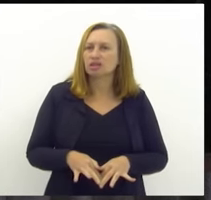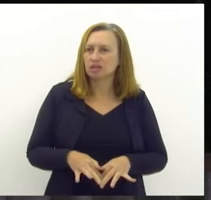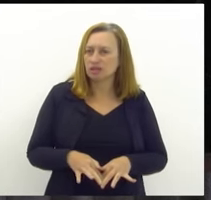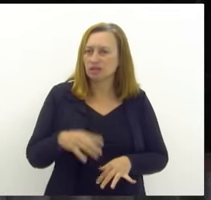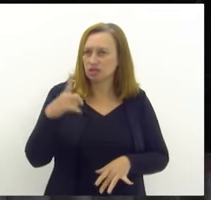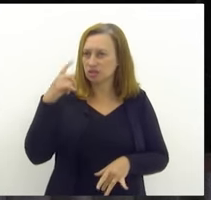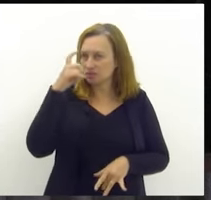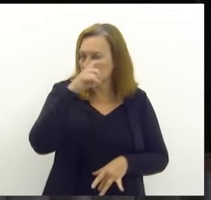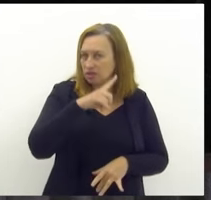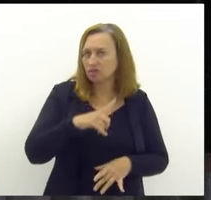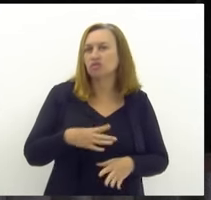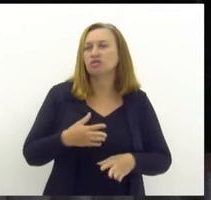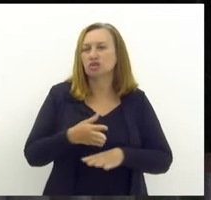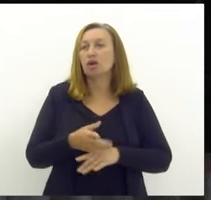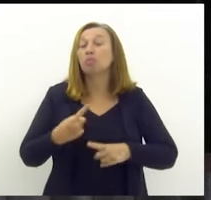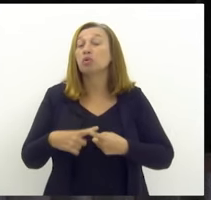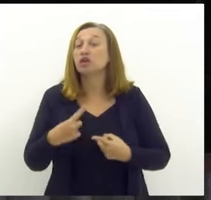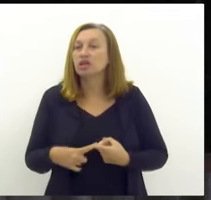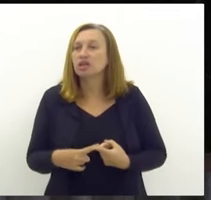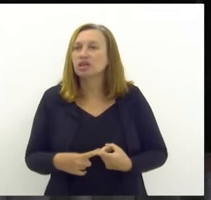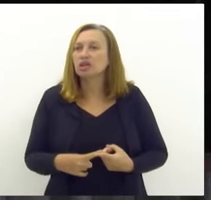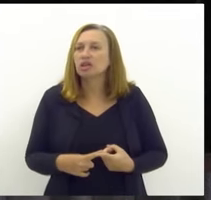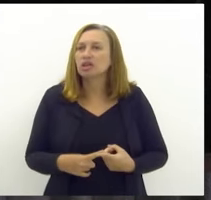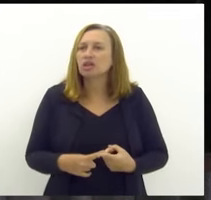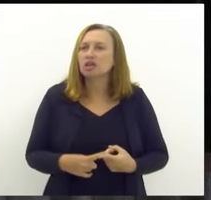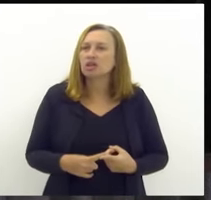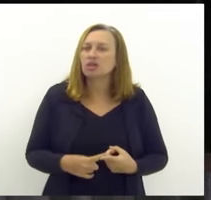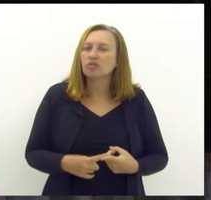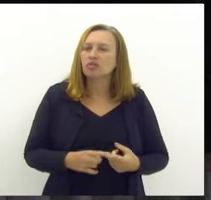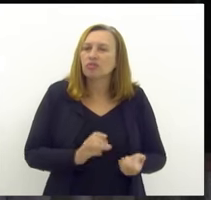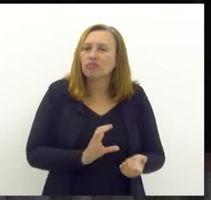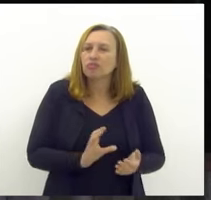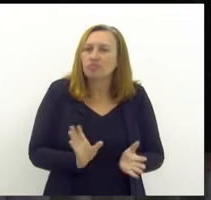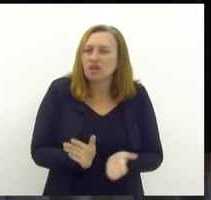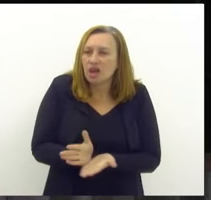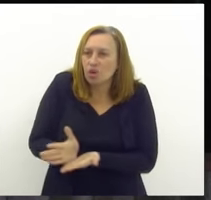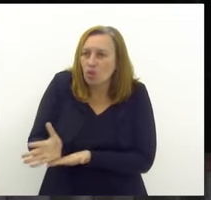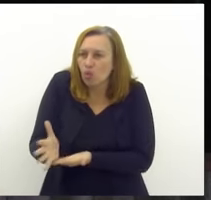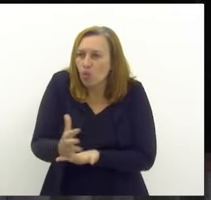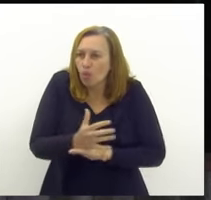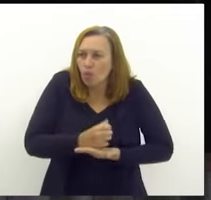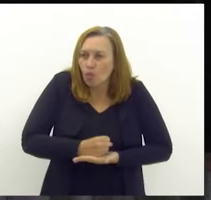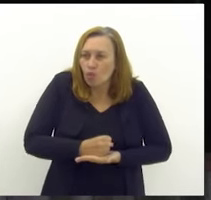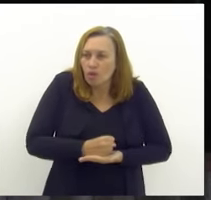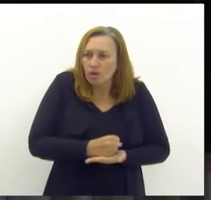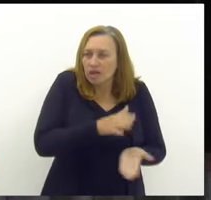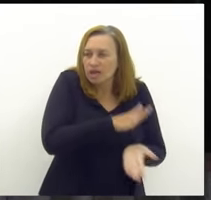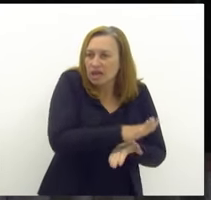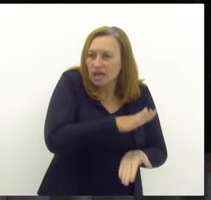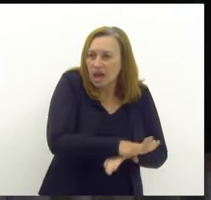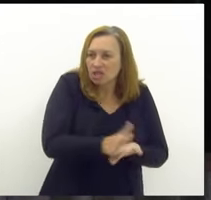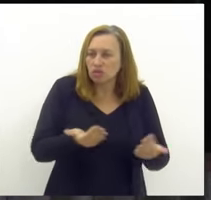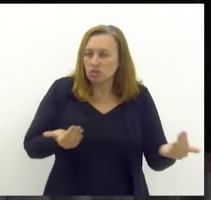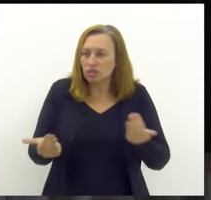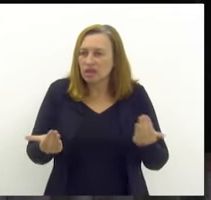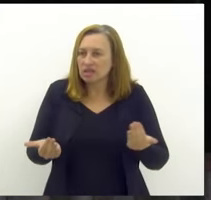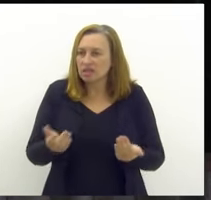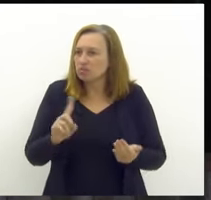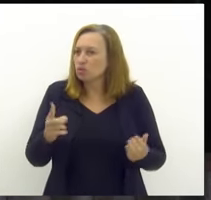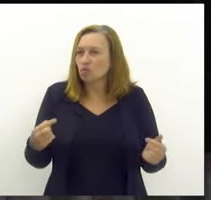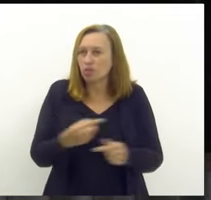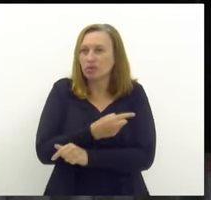esticando a corda porque as conta de arrecadação de despesa já não tá fechando mas pro ano que vem o rombo é de 8